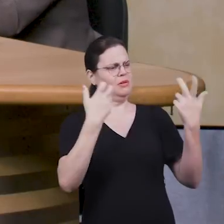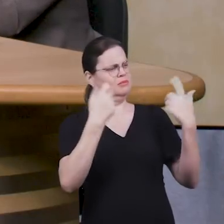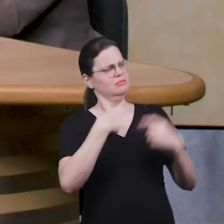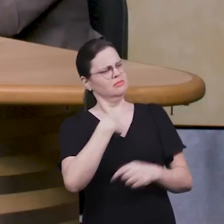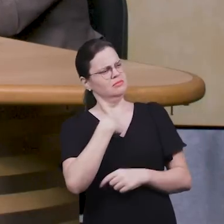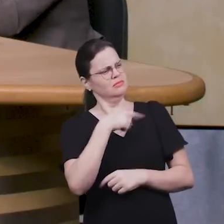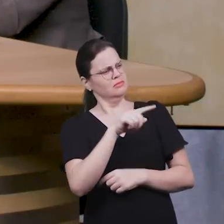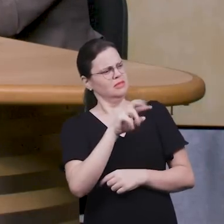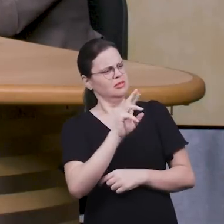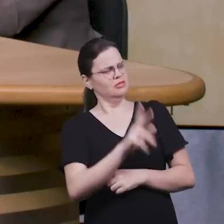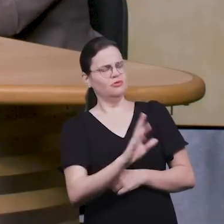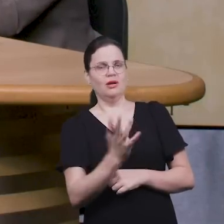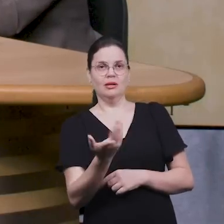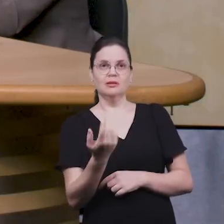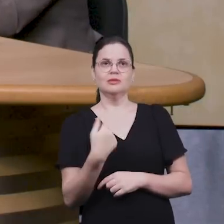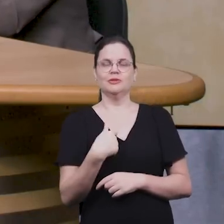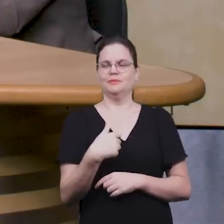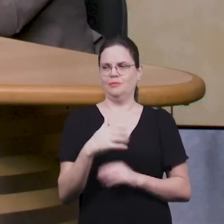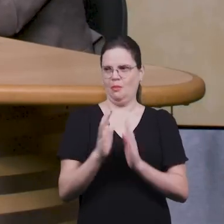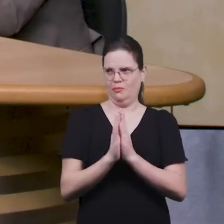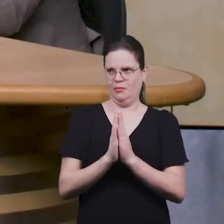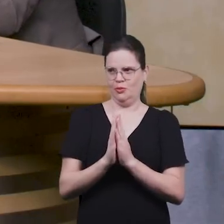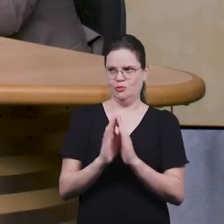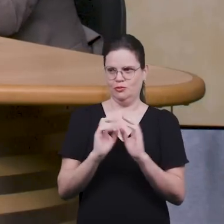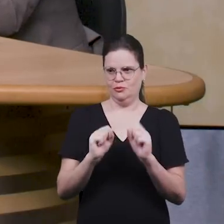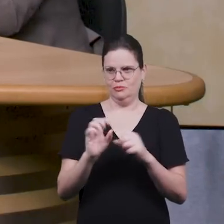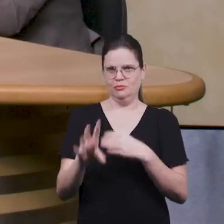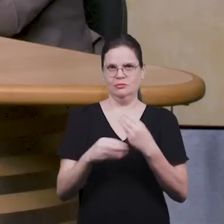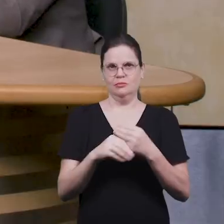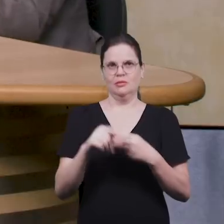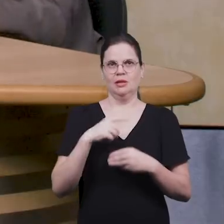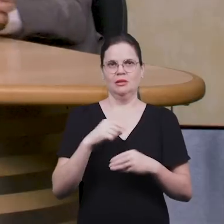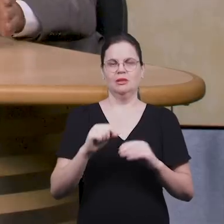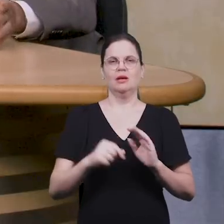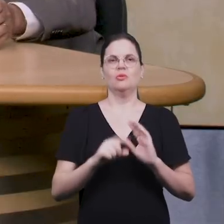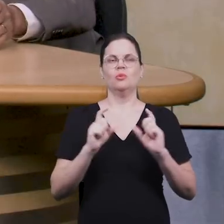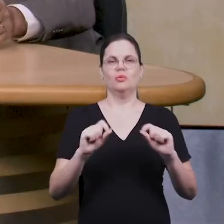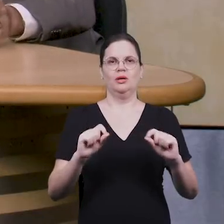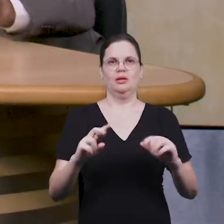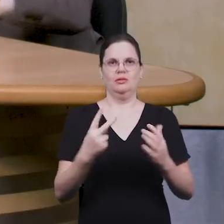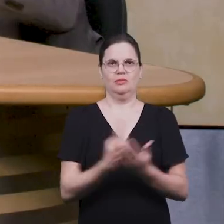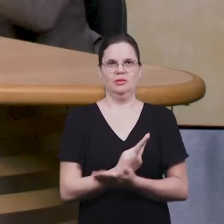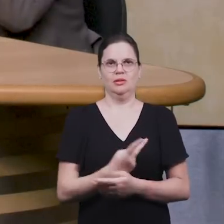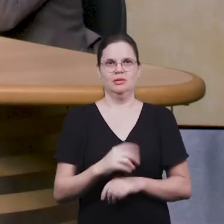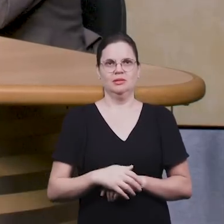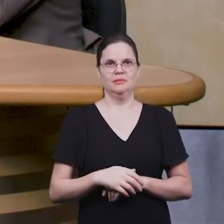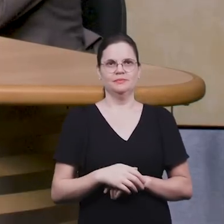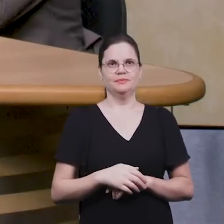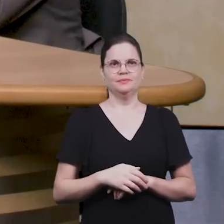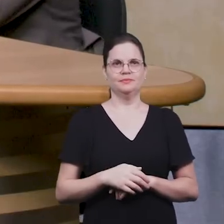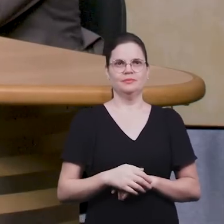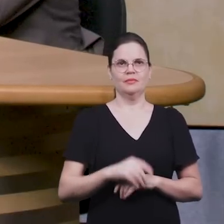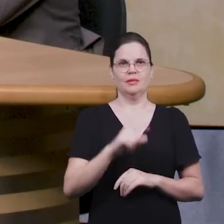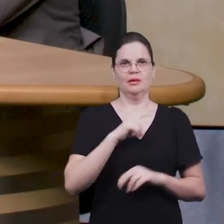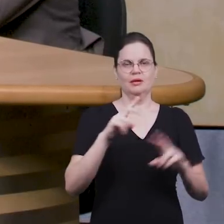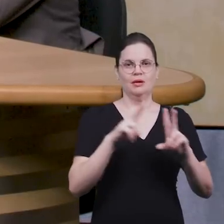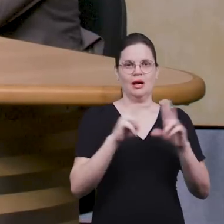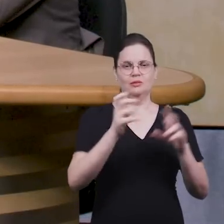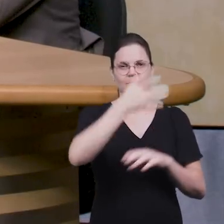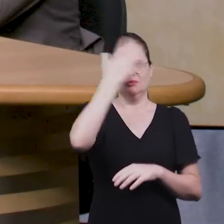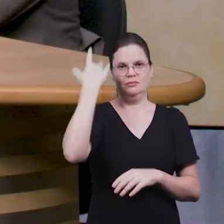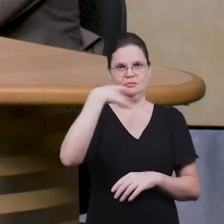perceber. Agora, Amadeu, se me permitir, eu usei a palavra evidência do batismo com o Espírito Santo, e aí tem aquela